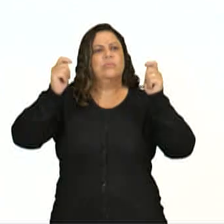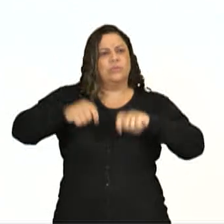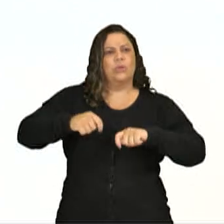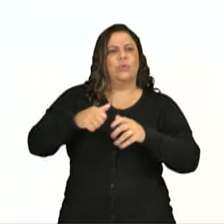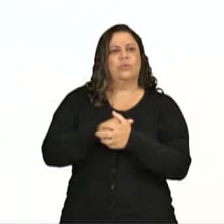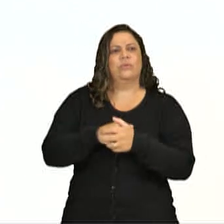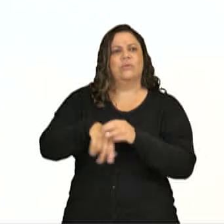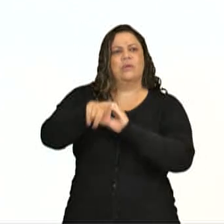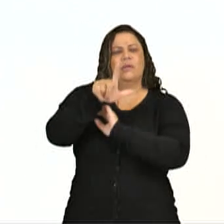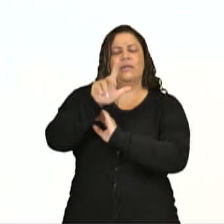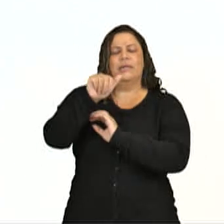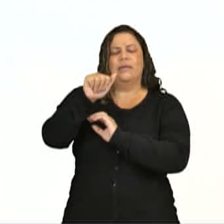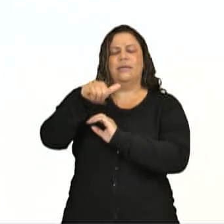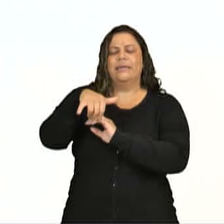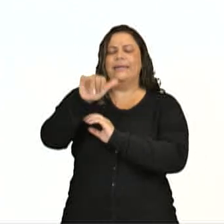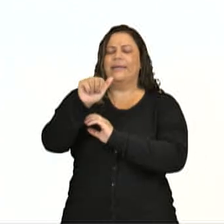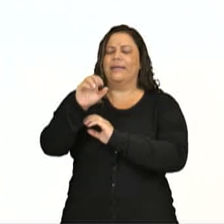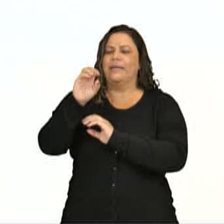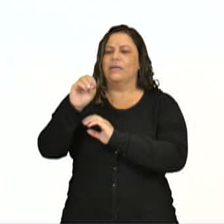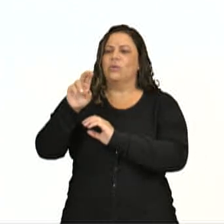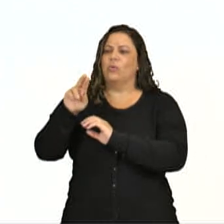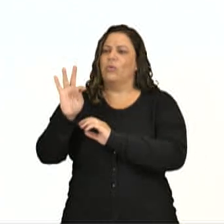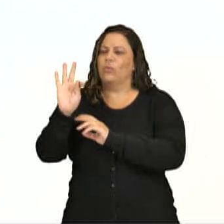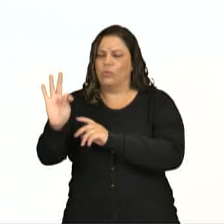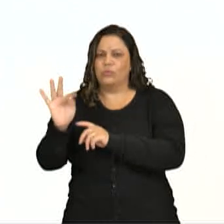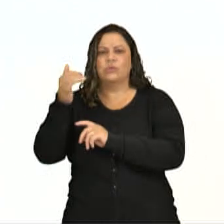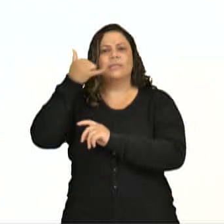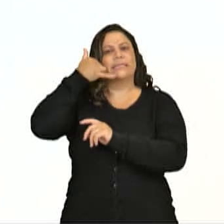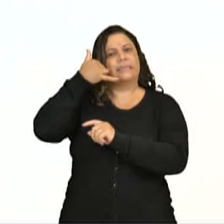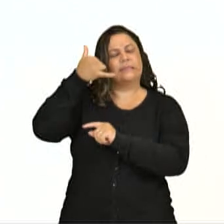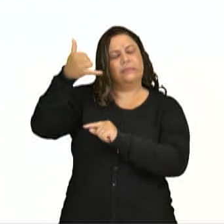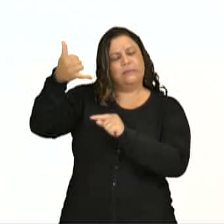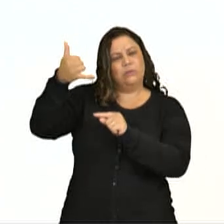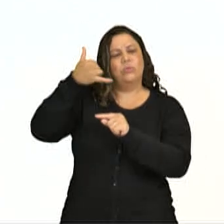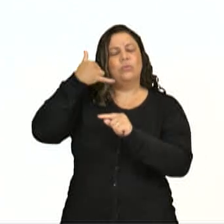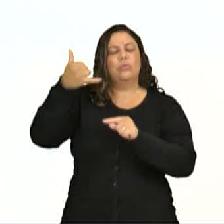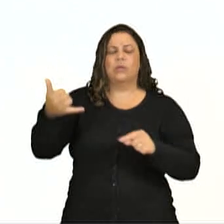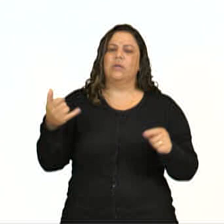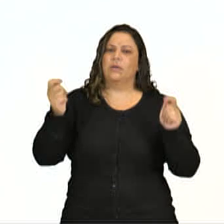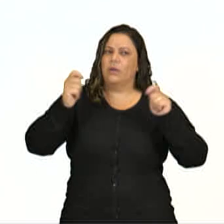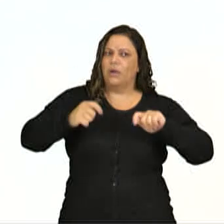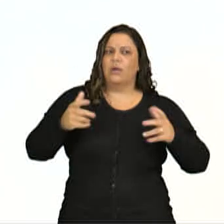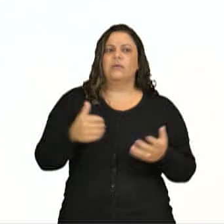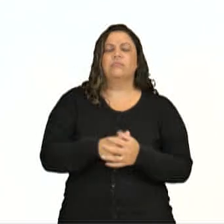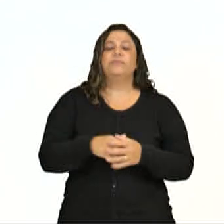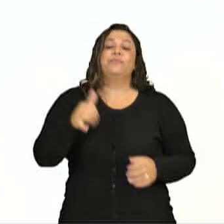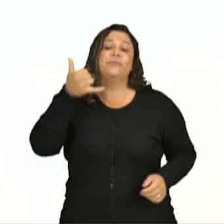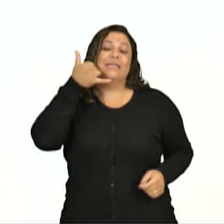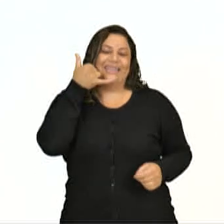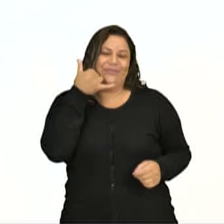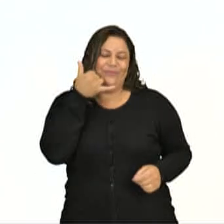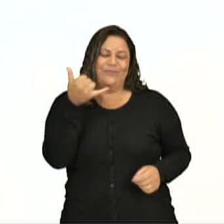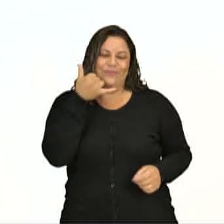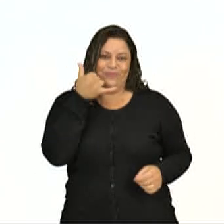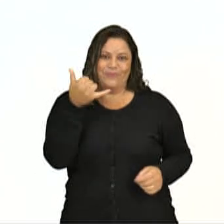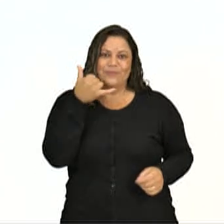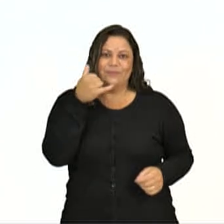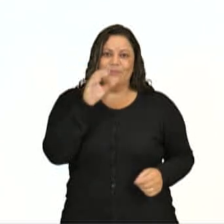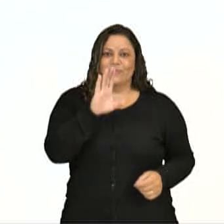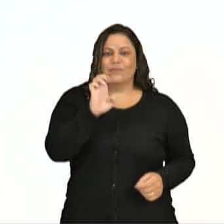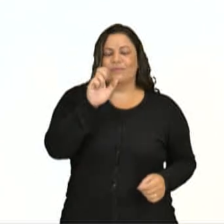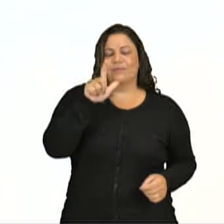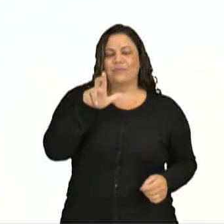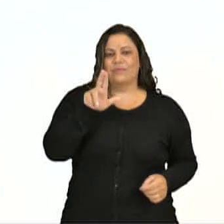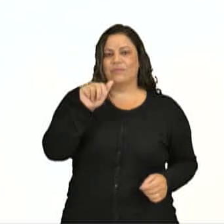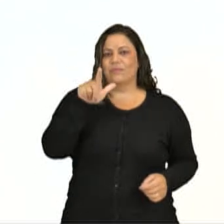que operavam nesse tipo de rede sem fio passaram a ser chamados de telefones celulares. Então, a